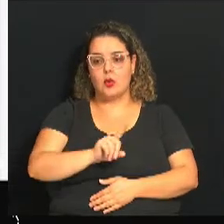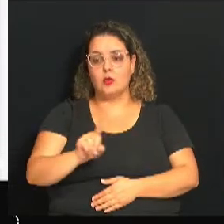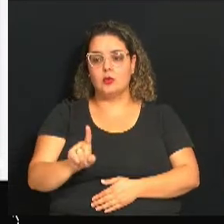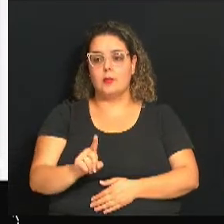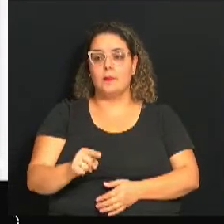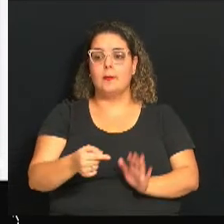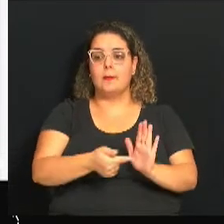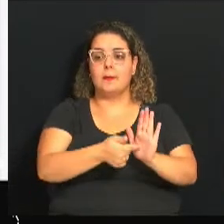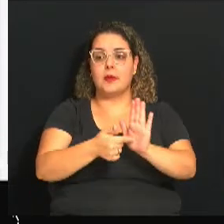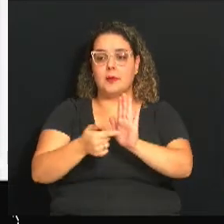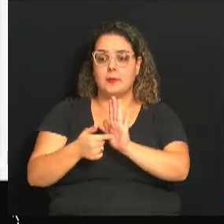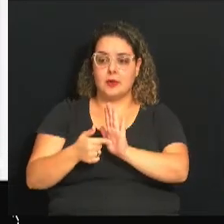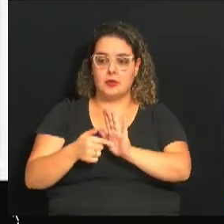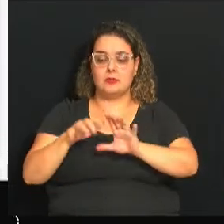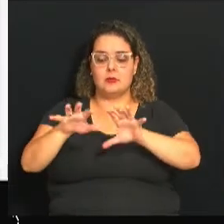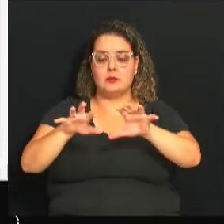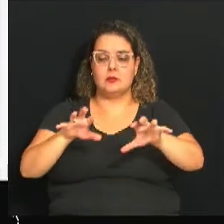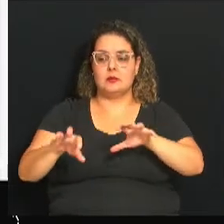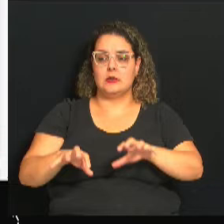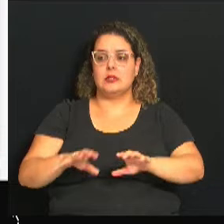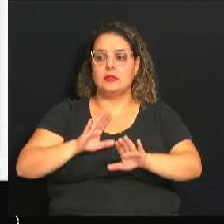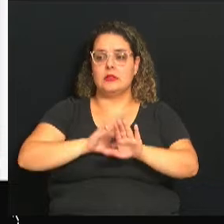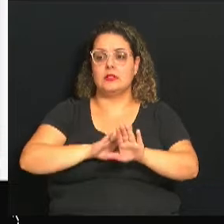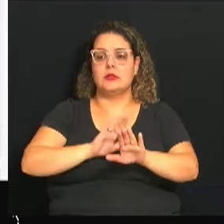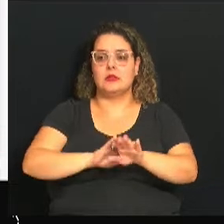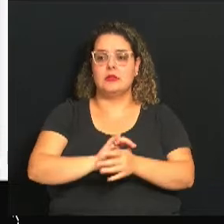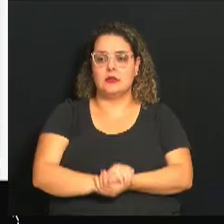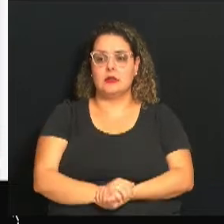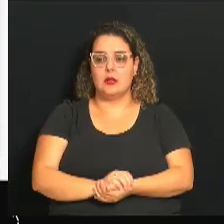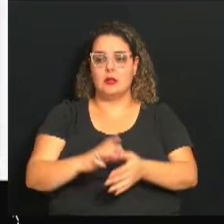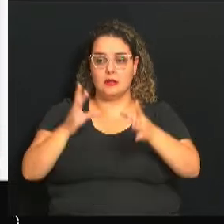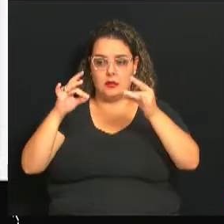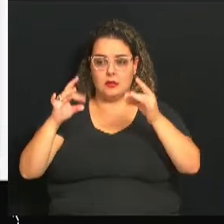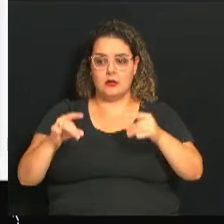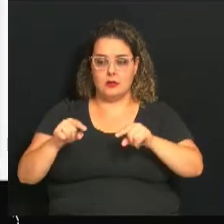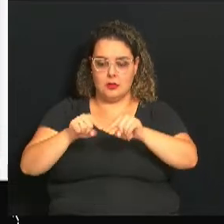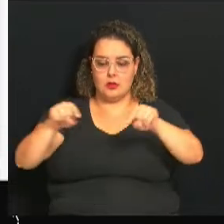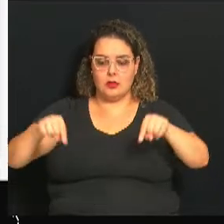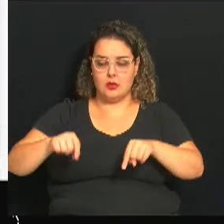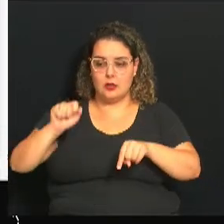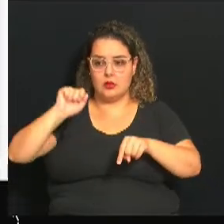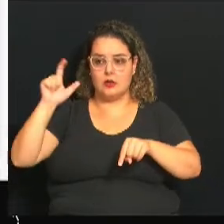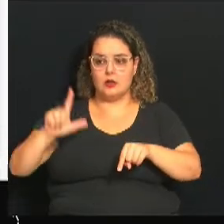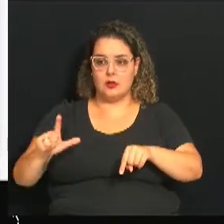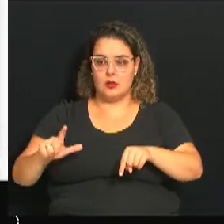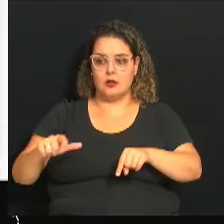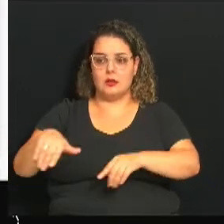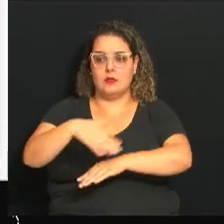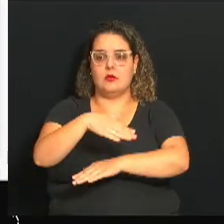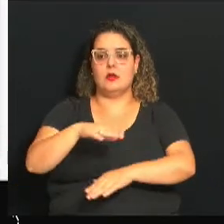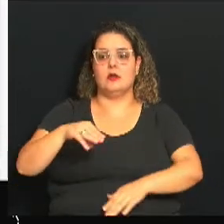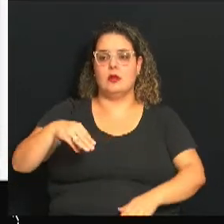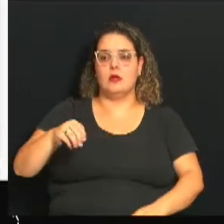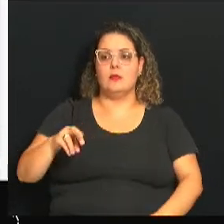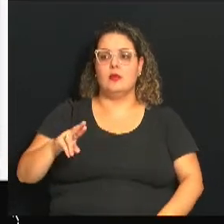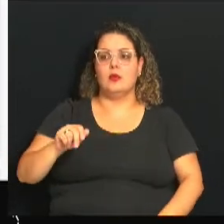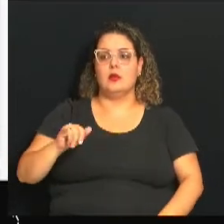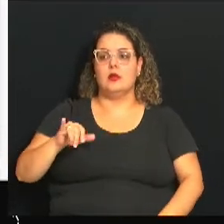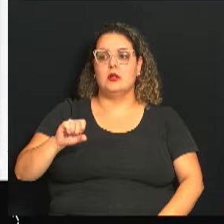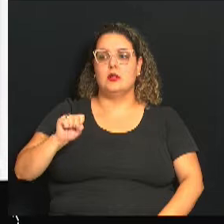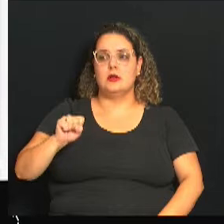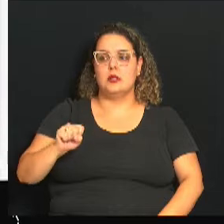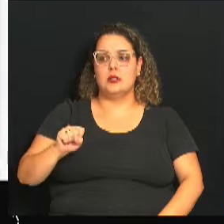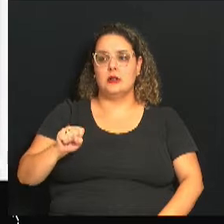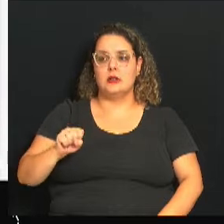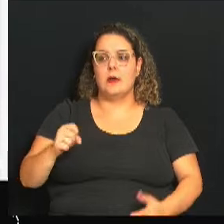a eficácia nas ações, a gente definiu essa área em azul, que vai desde a Avenida Moraes Salles, Irmã Serafina, Anchieta, Marechal